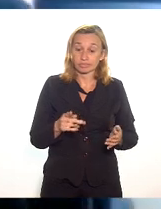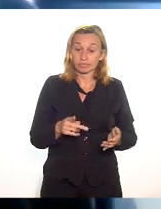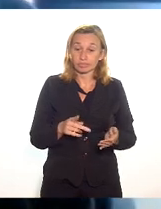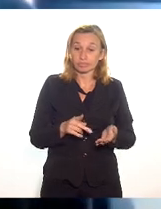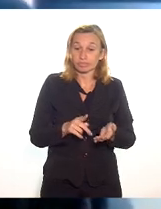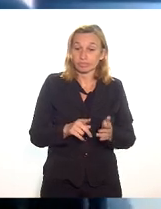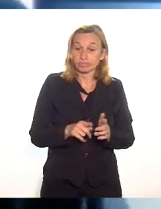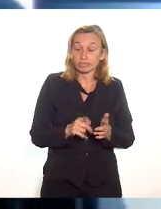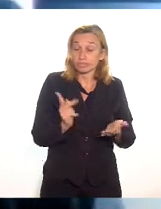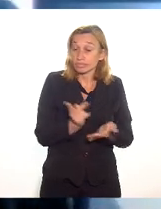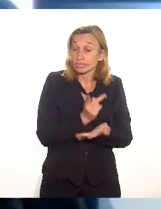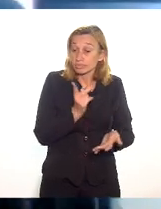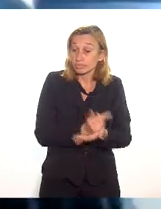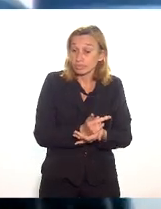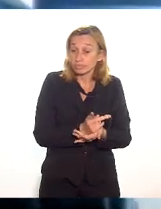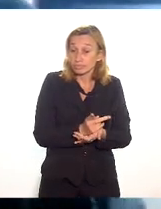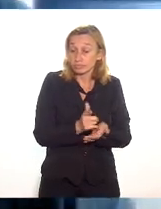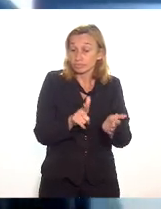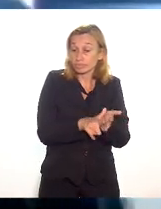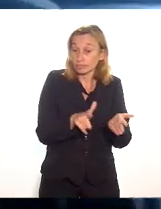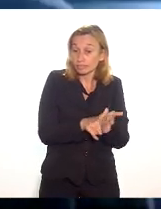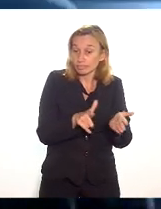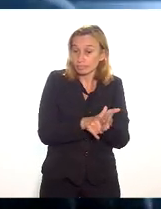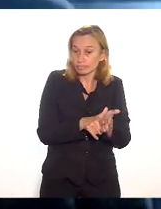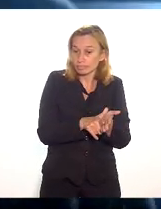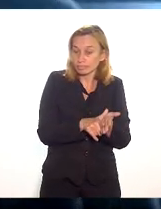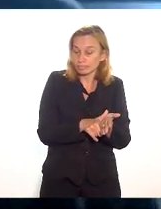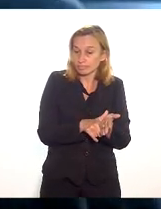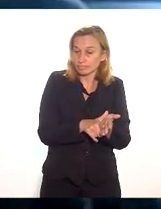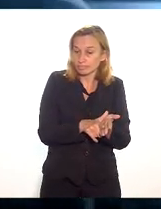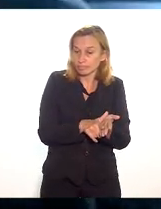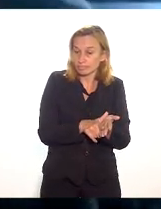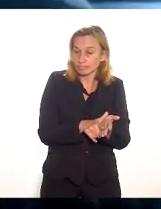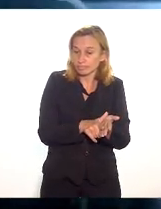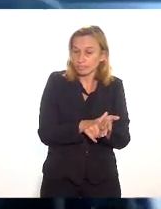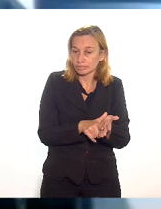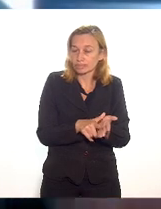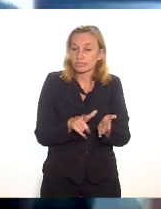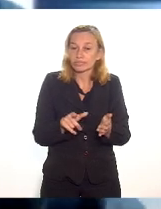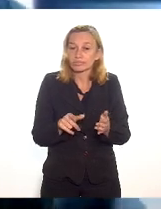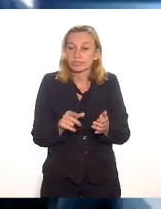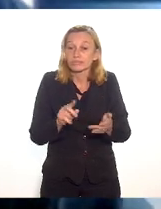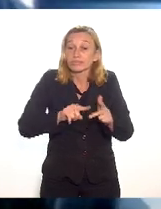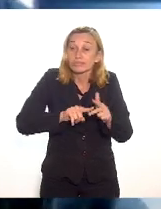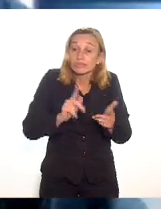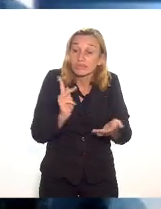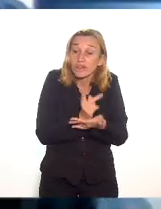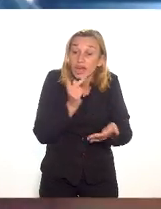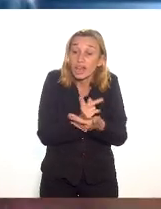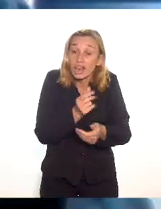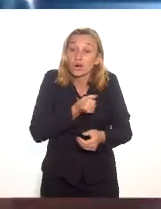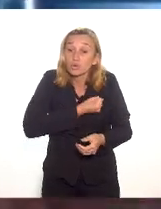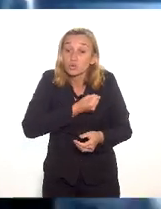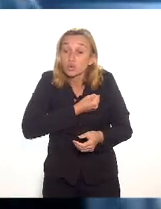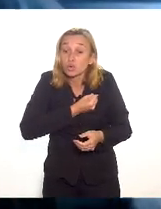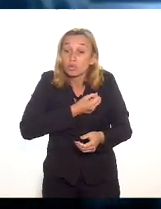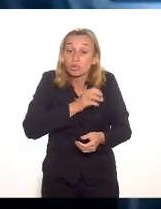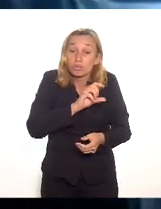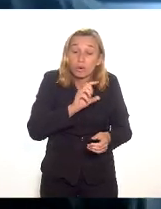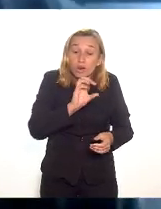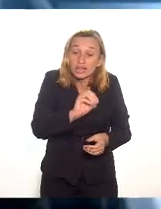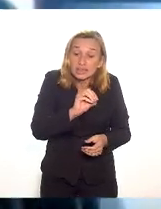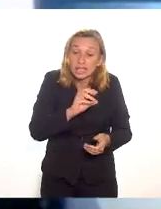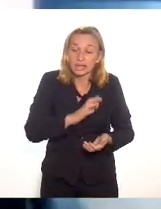Ganhei uma ação contra ele, ele foi exonerado. Mandava botar ele falando, põe colimetria zero em 18 municípios que estavam com água com coliforme